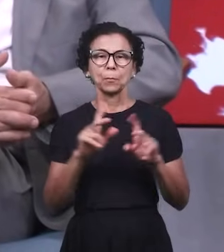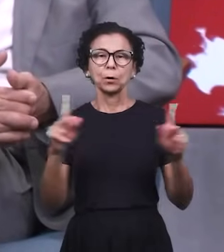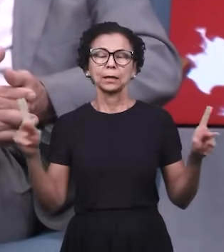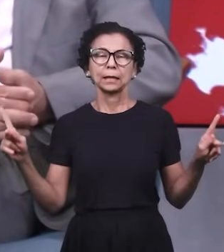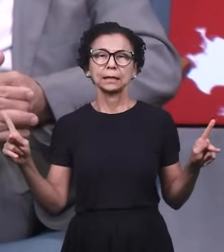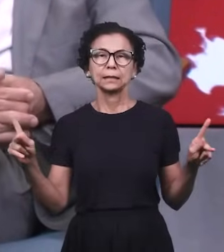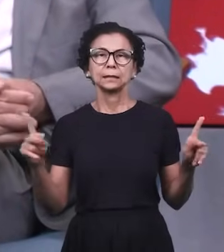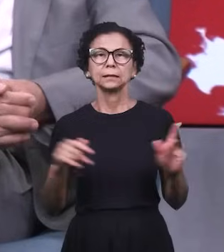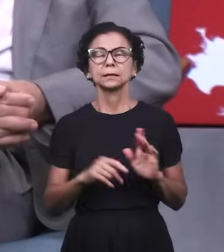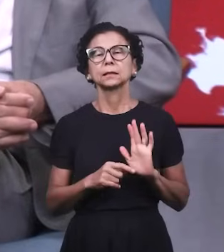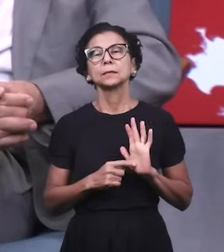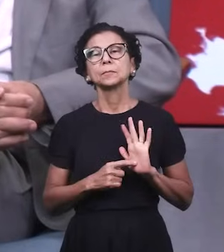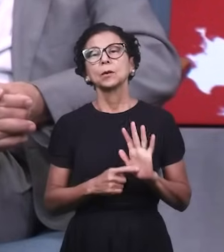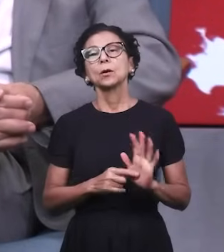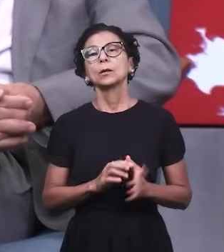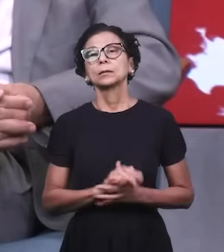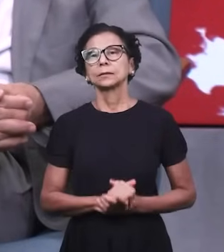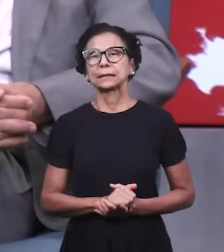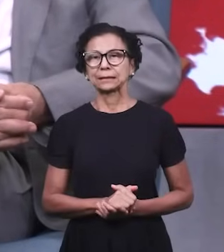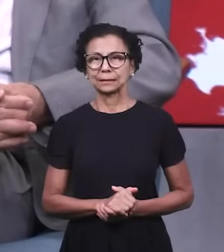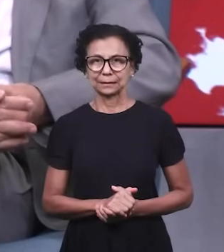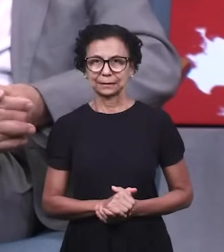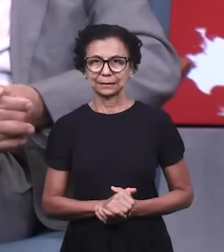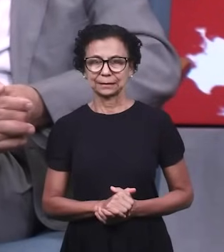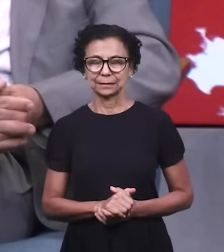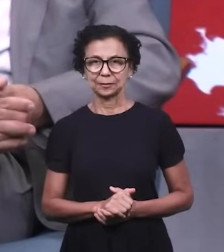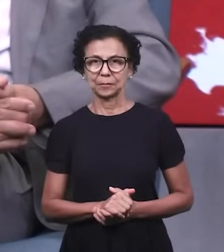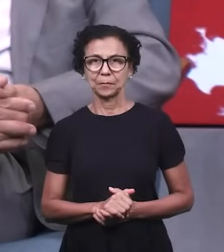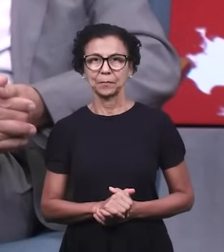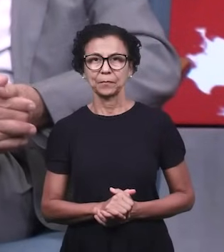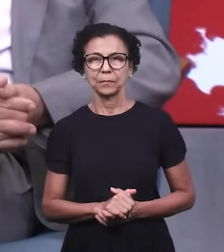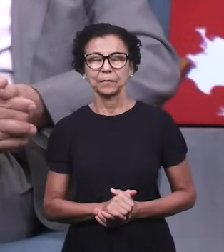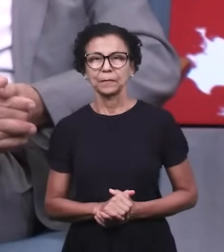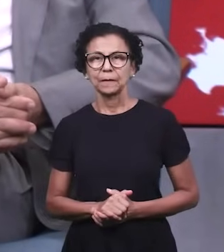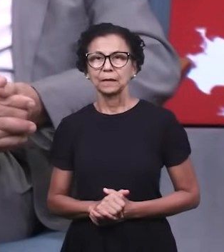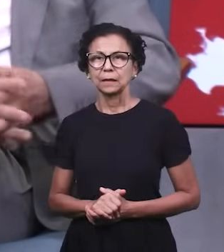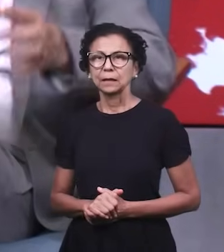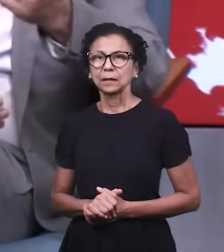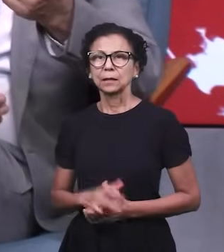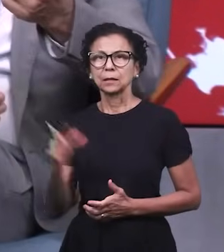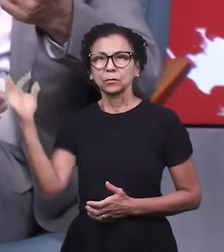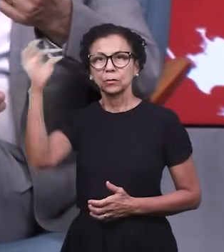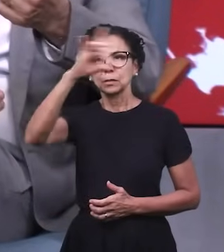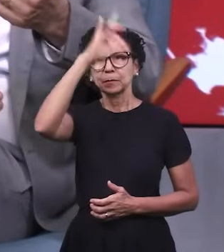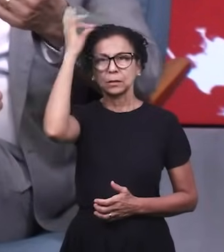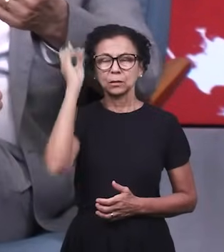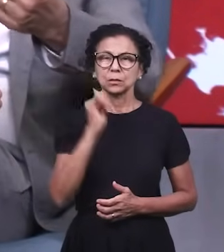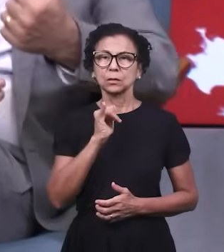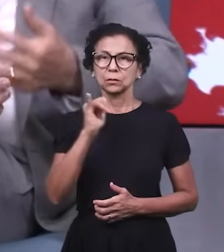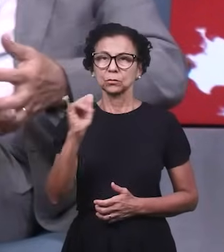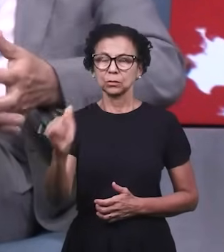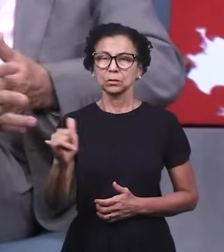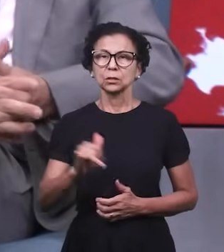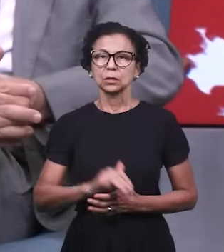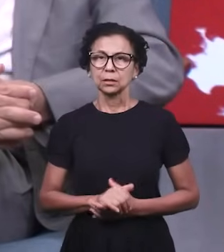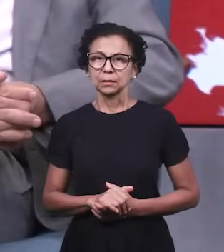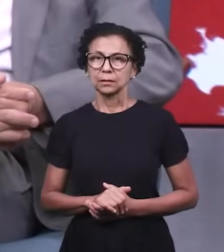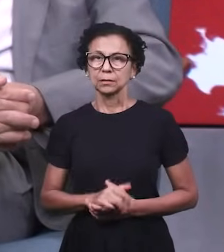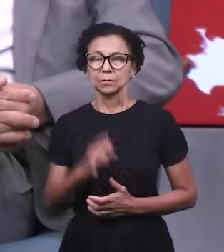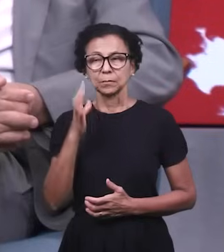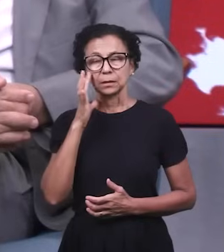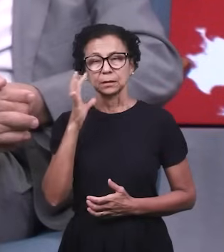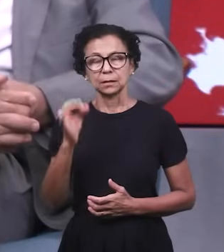ouça o que o Espírito diz às igrejas. Você, para falar, você precisa